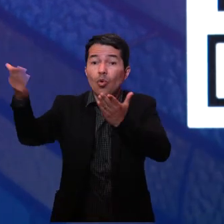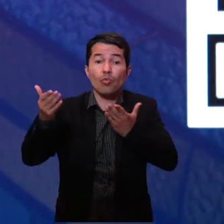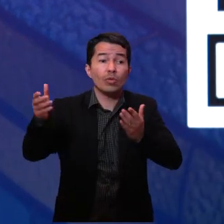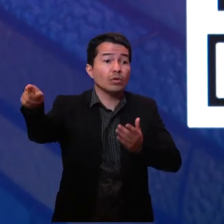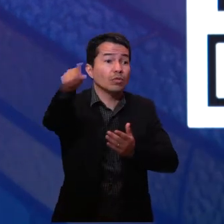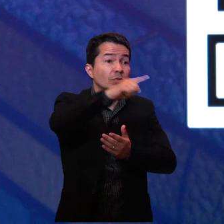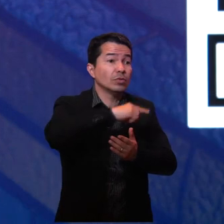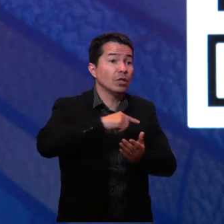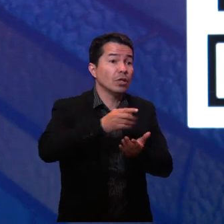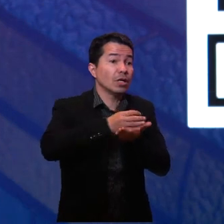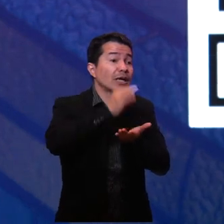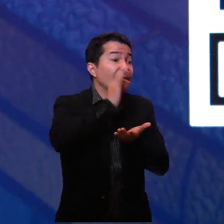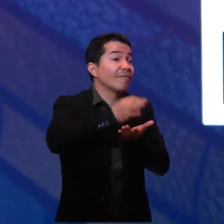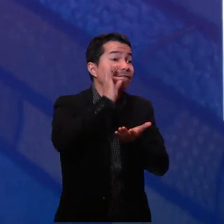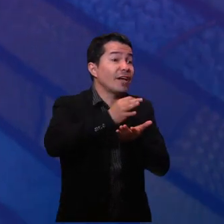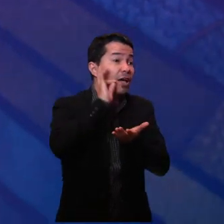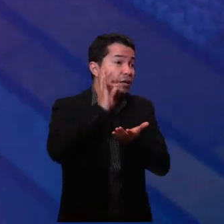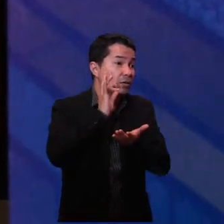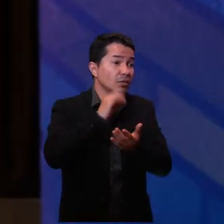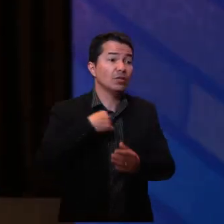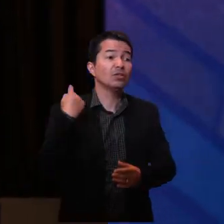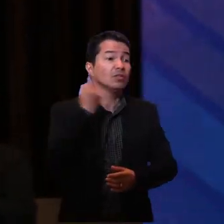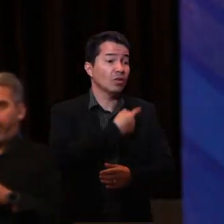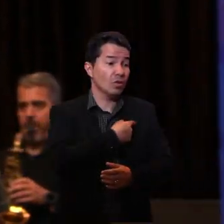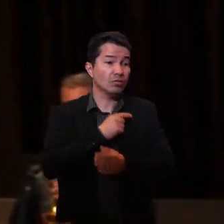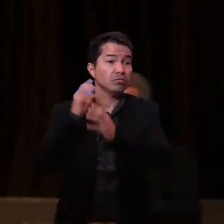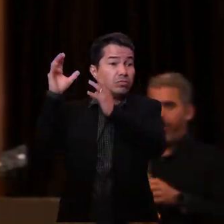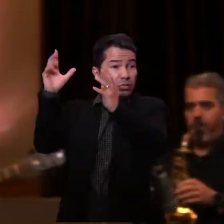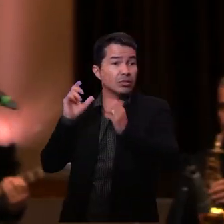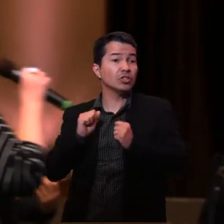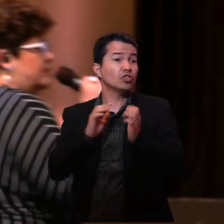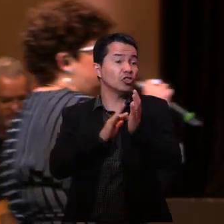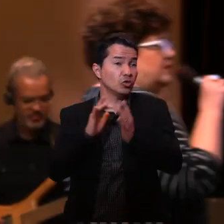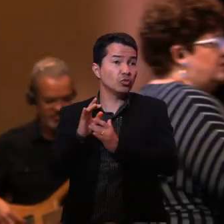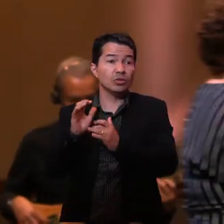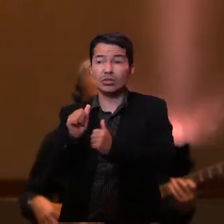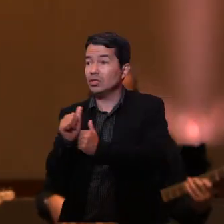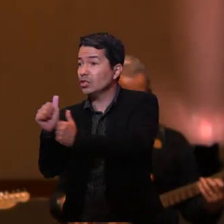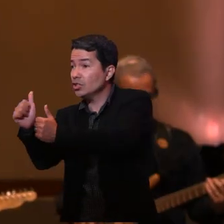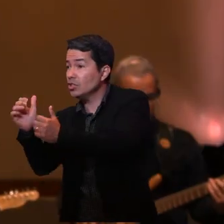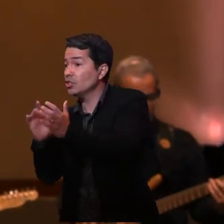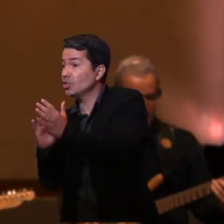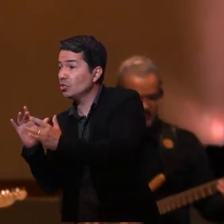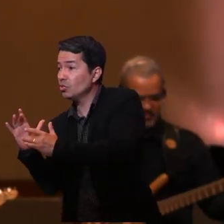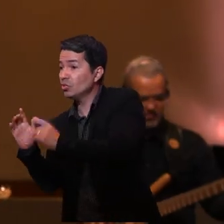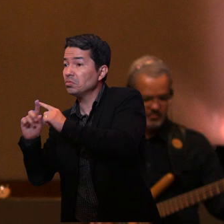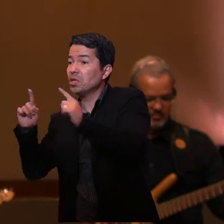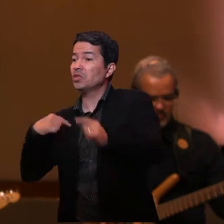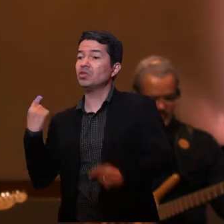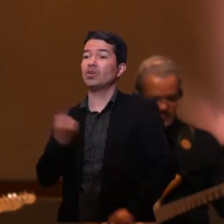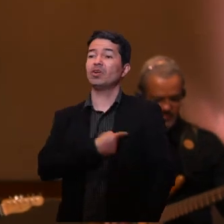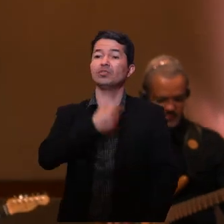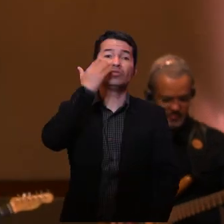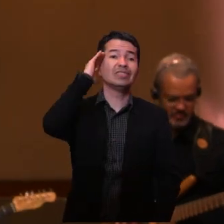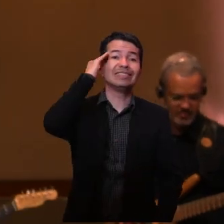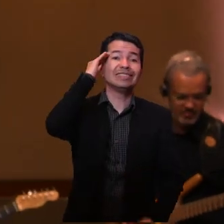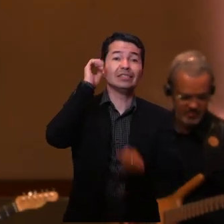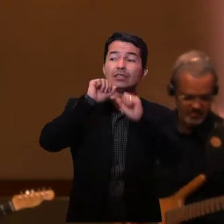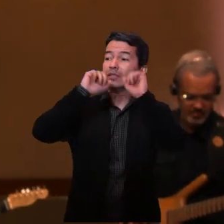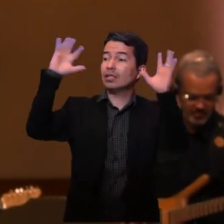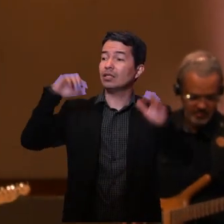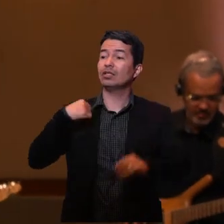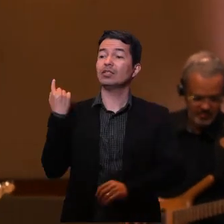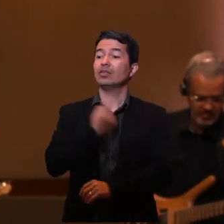café. A gente entrega a vida para Jesus, quer seguir a Jesus, mas não sabe de fato o que isso representa. A gente quer te